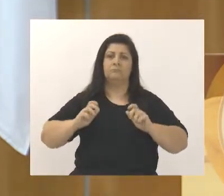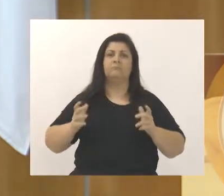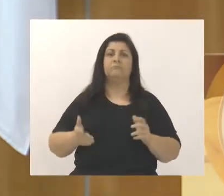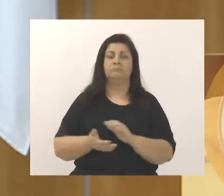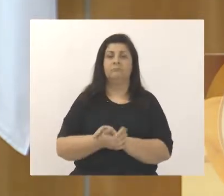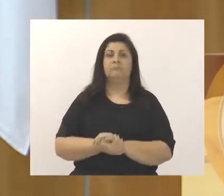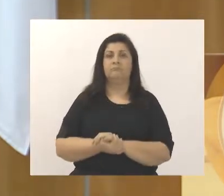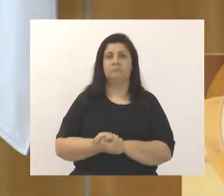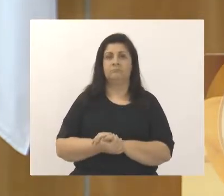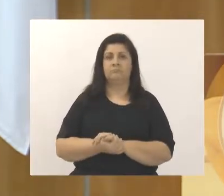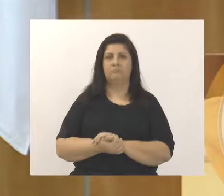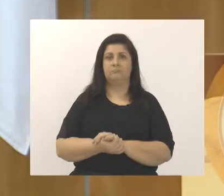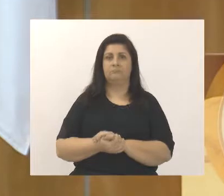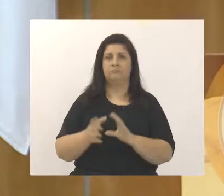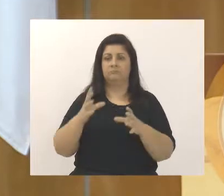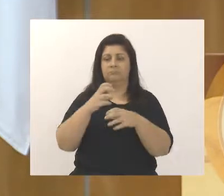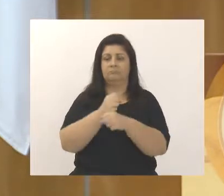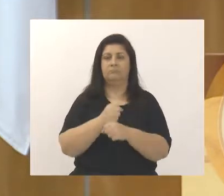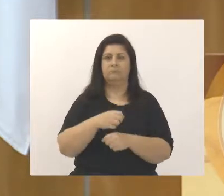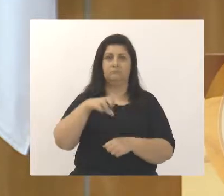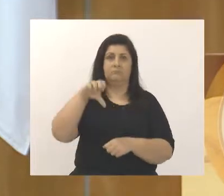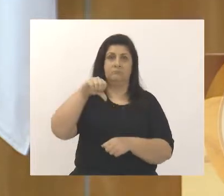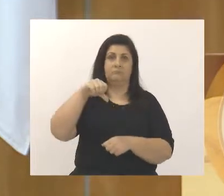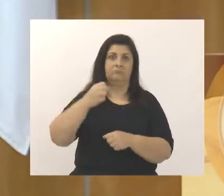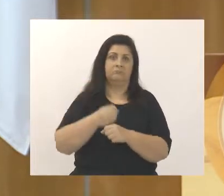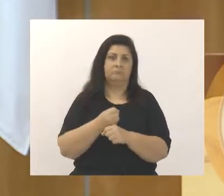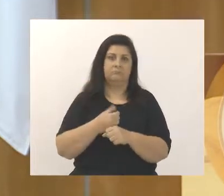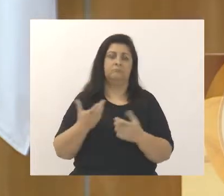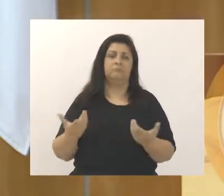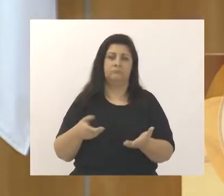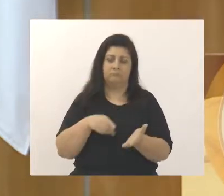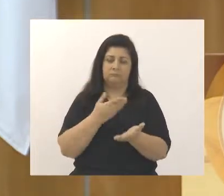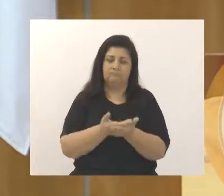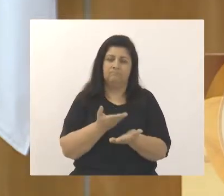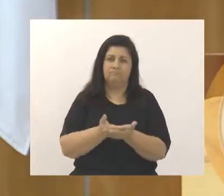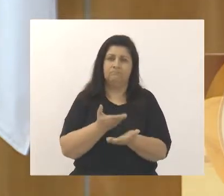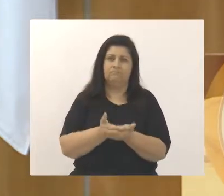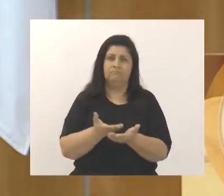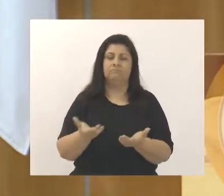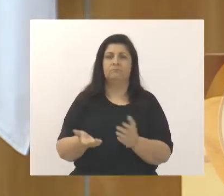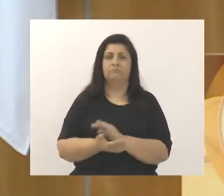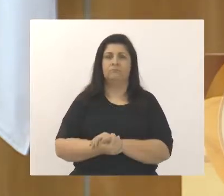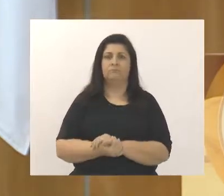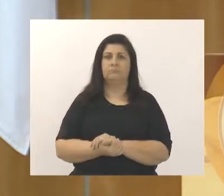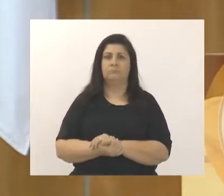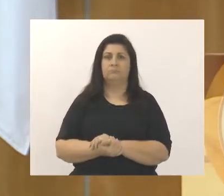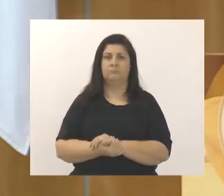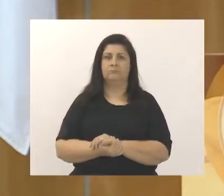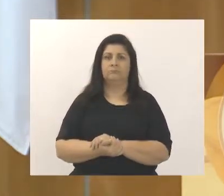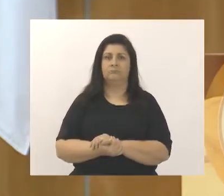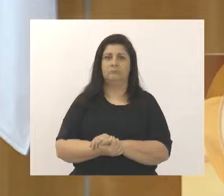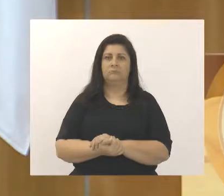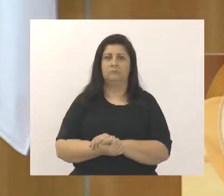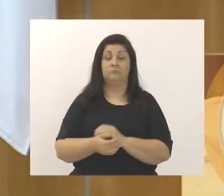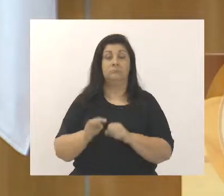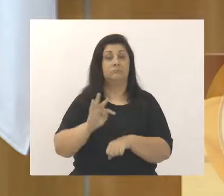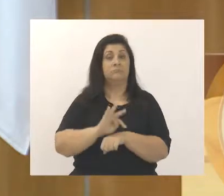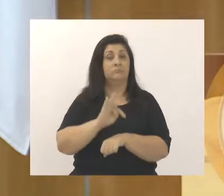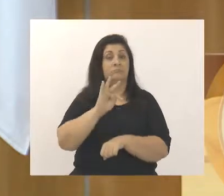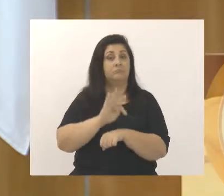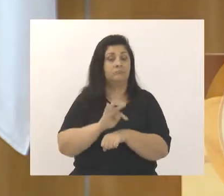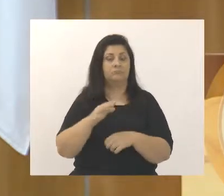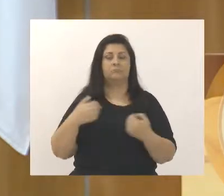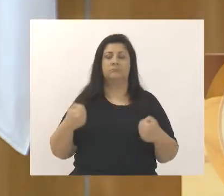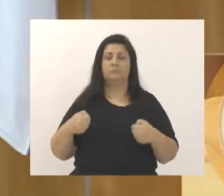Então, somando aí uns 9 anos de estudo. Então, é uma parte técnica, né? Ele tem que